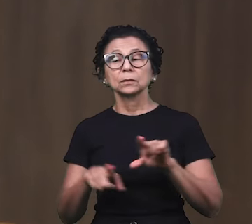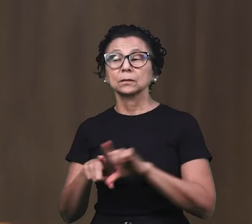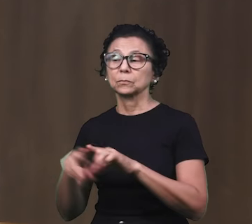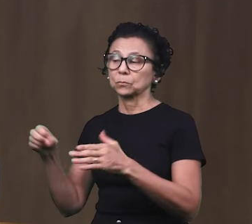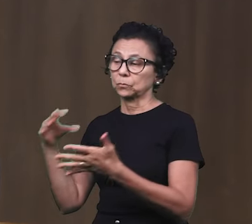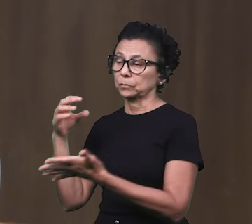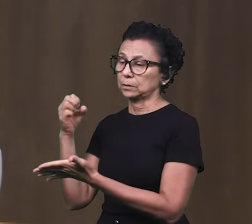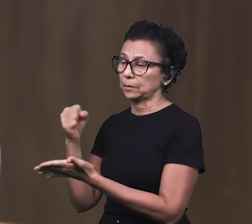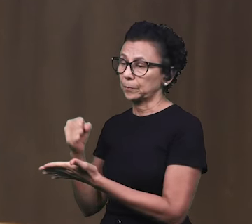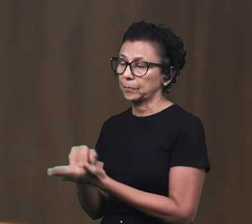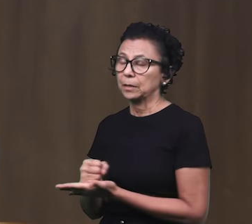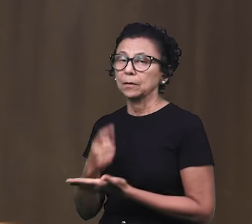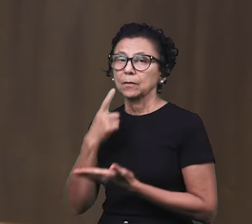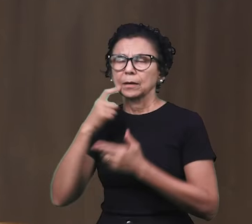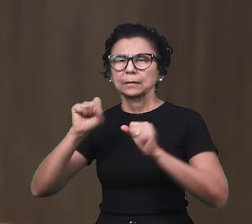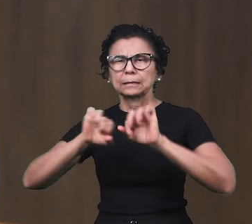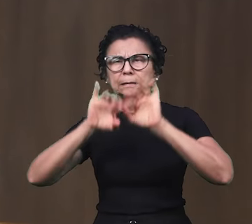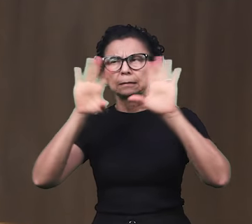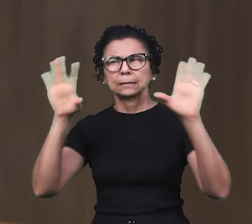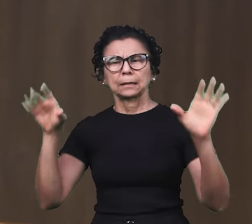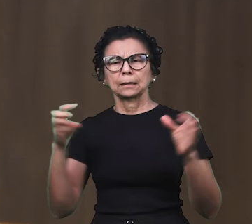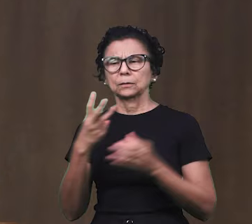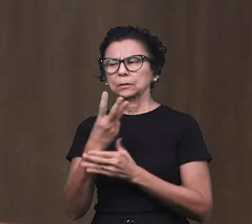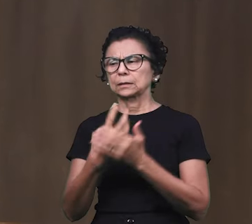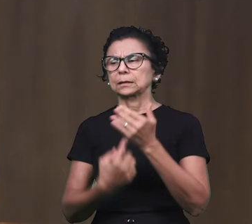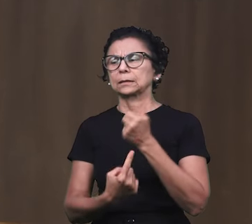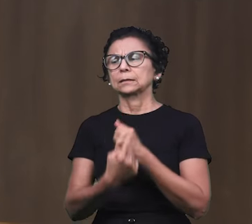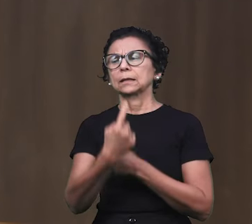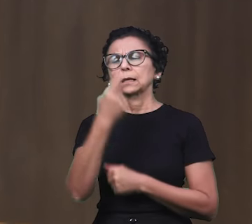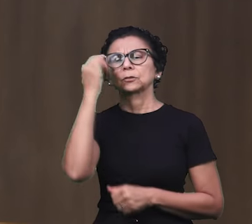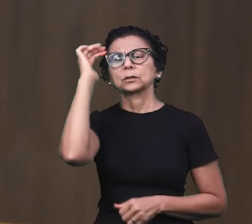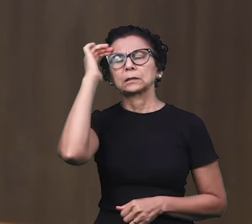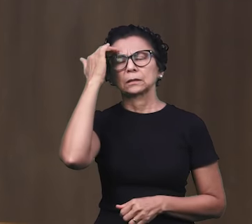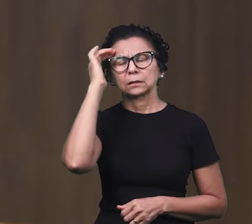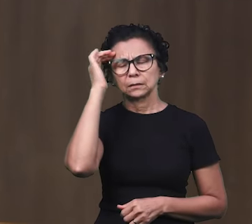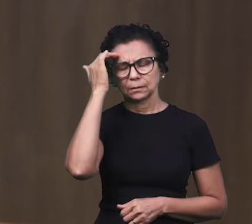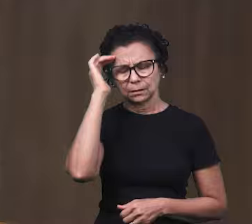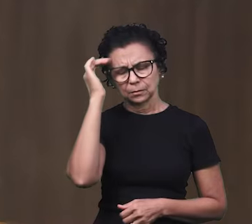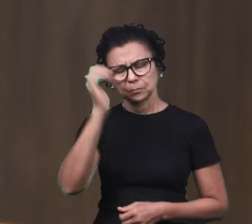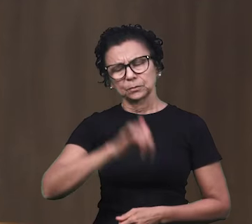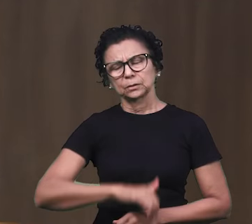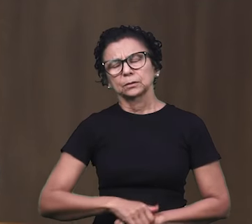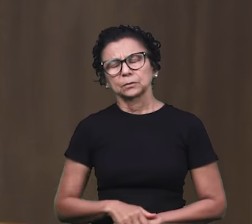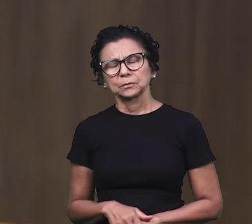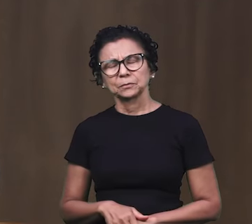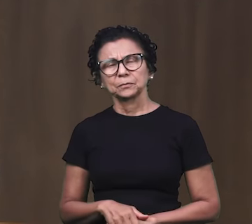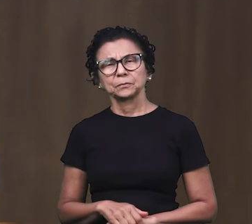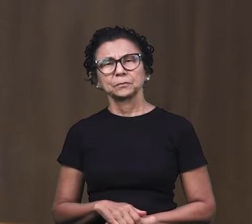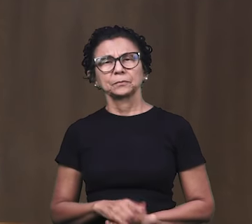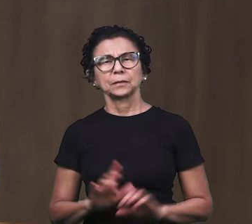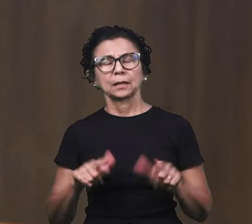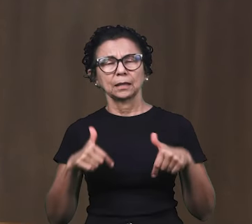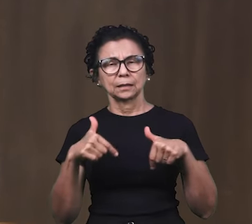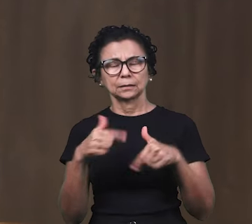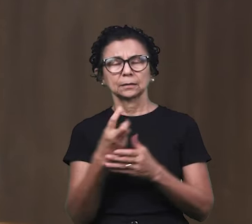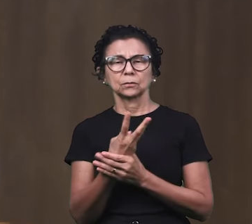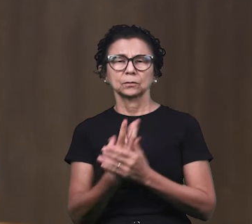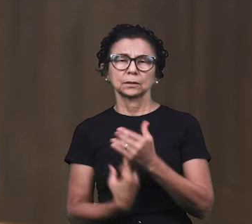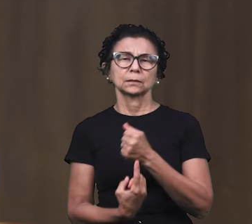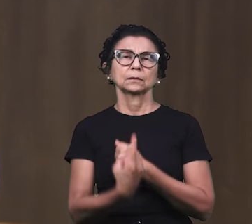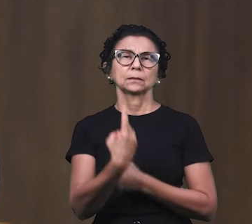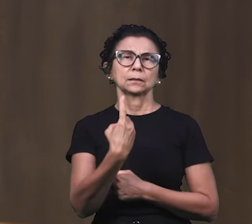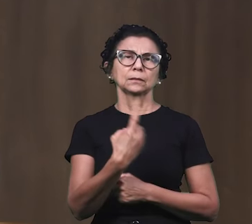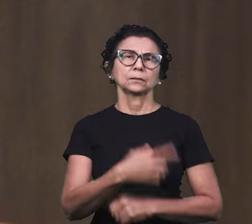explícita, mais clara, manifesta, nós vemos várias citações a respeito da ação do Pai, do Filho e